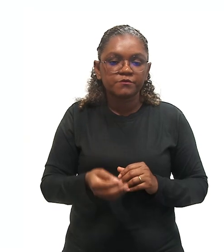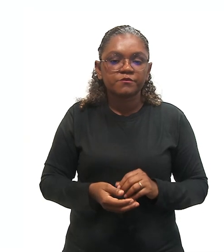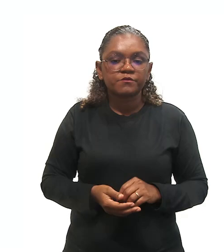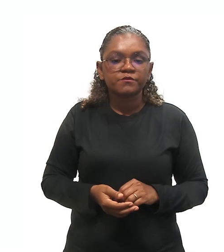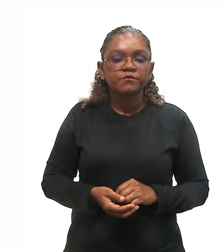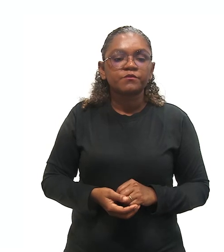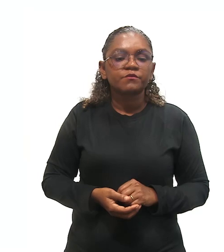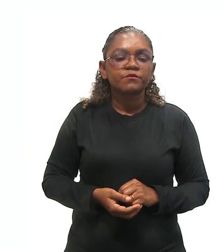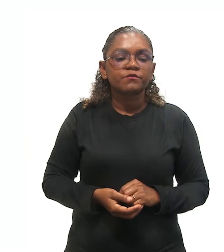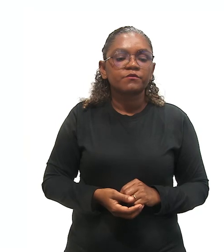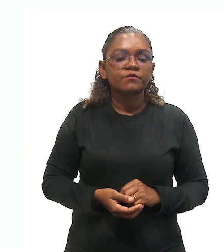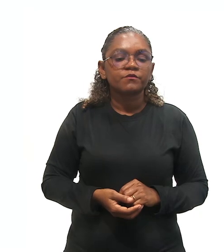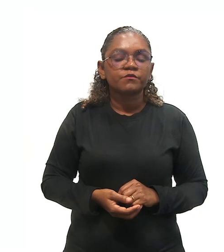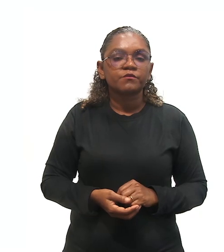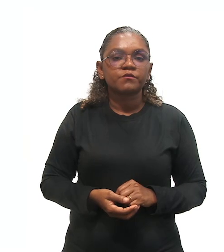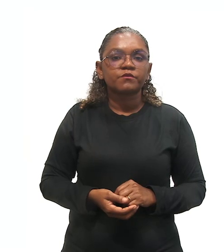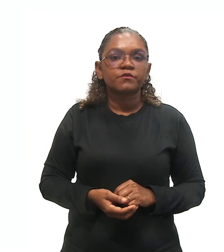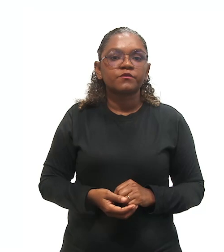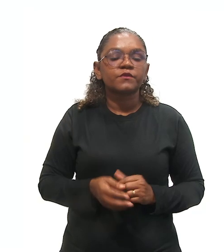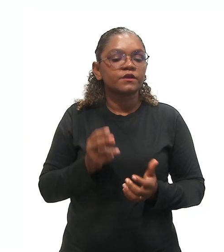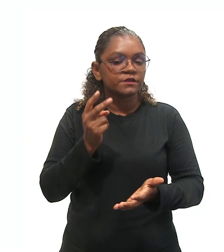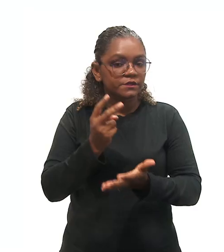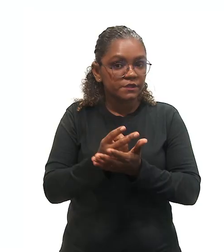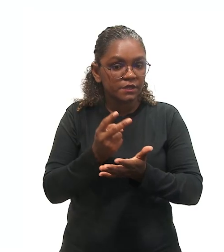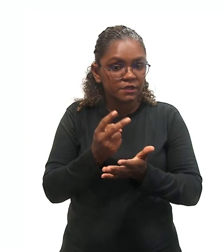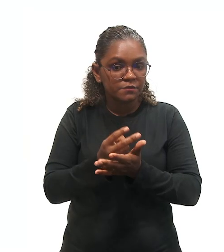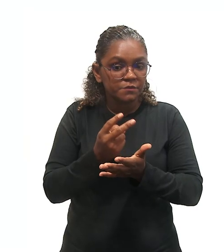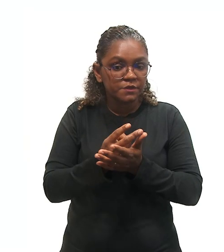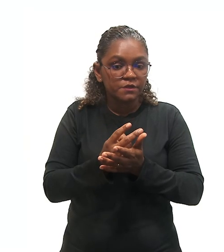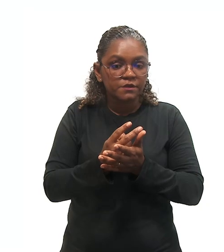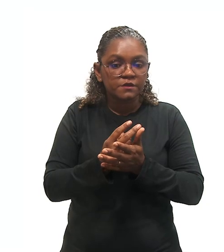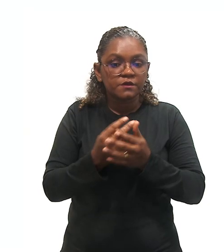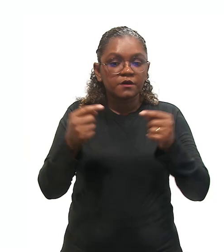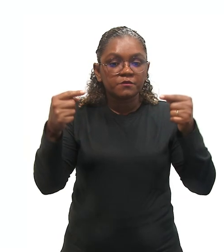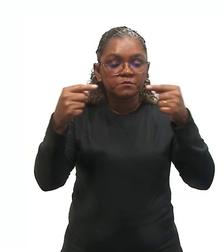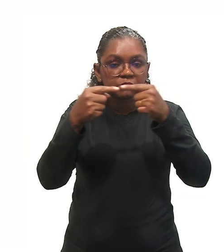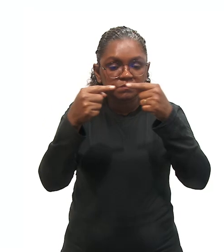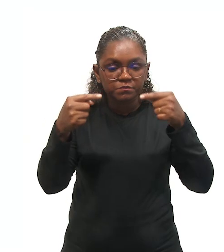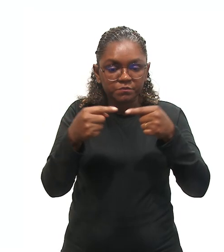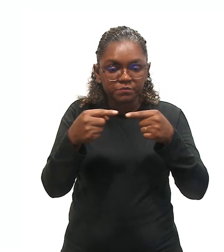pelos dígitos aqui, não cabem. E sempre na mesma